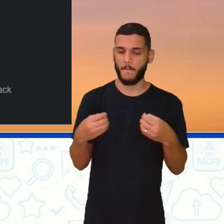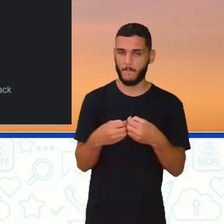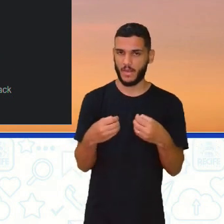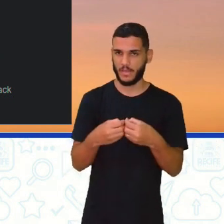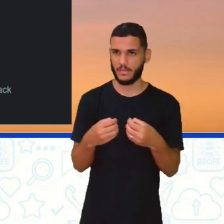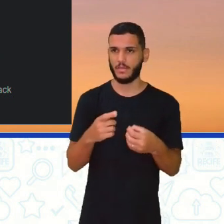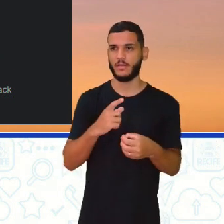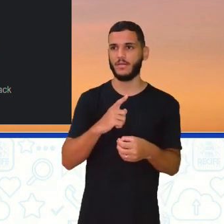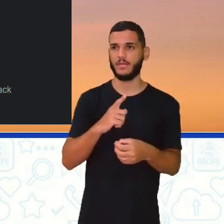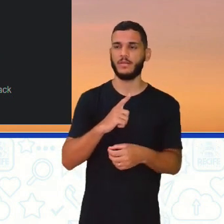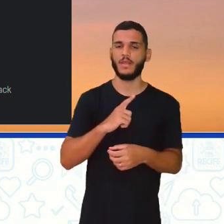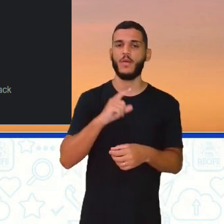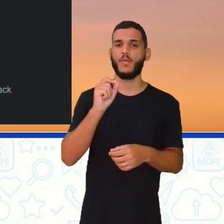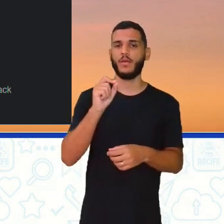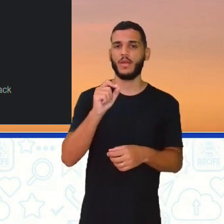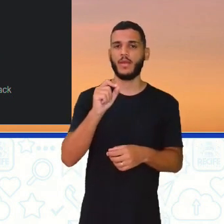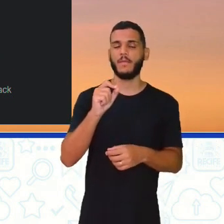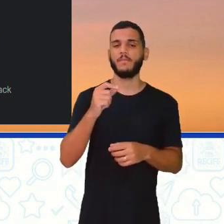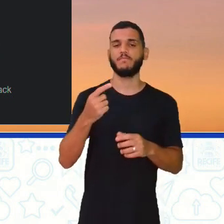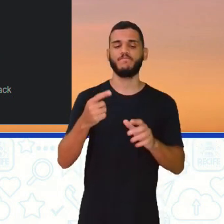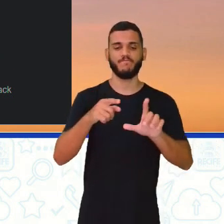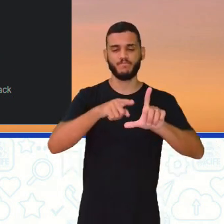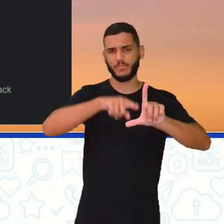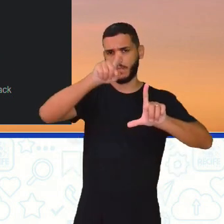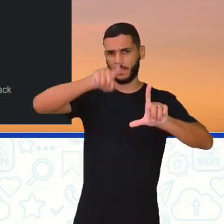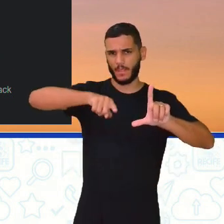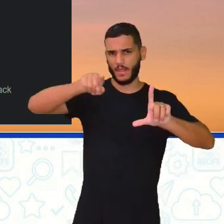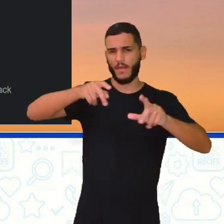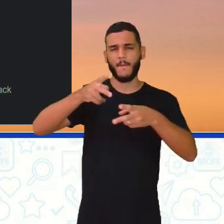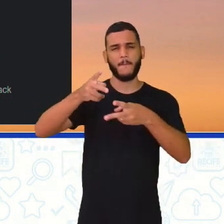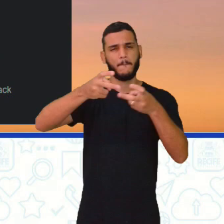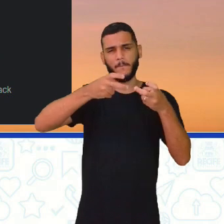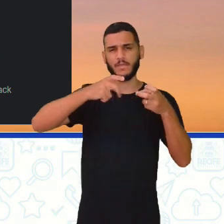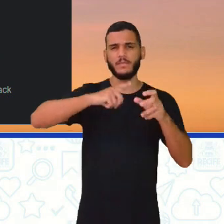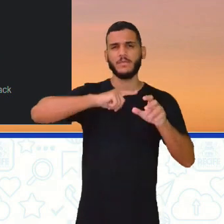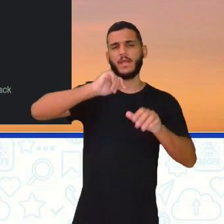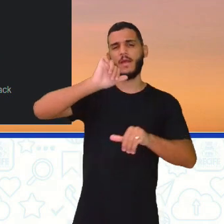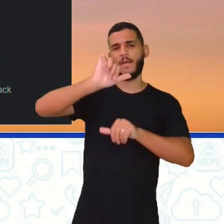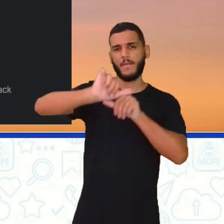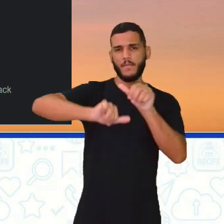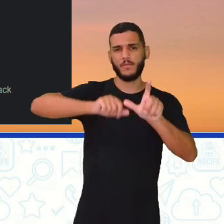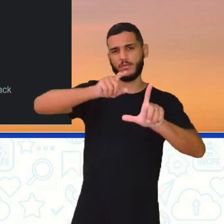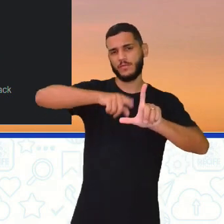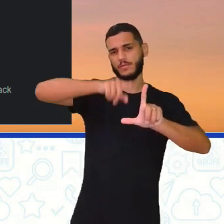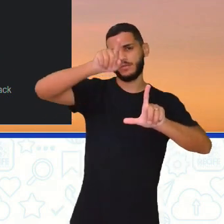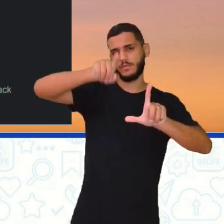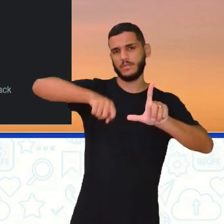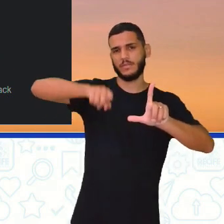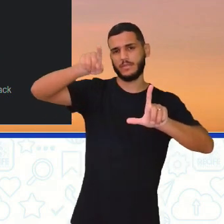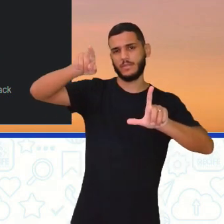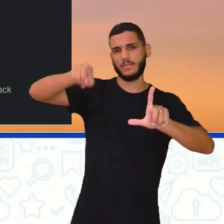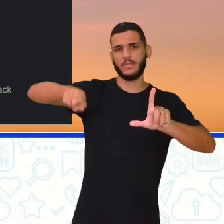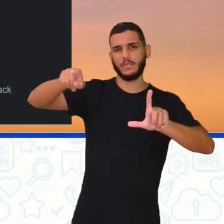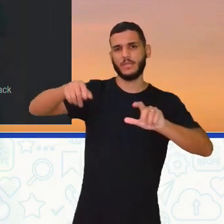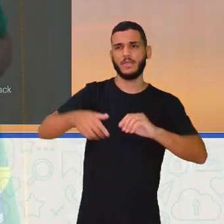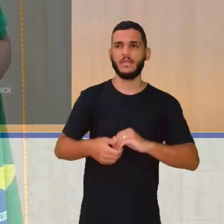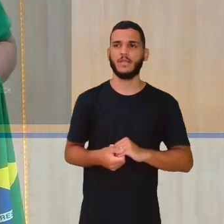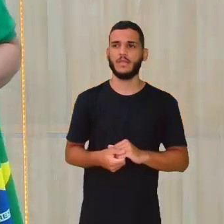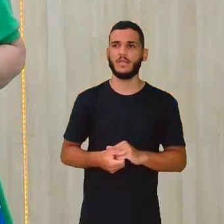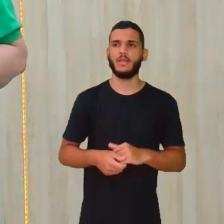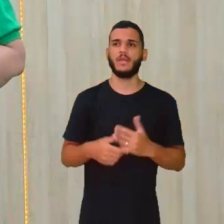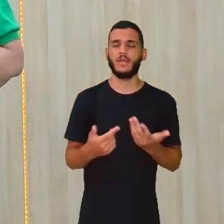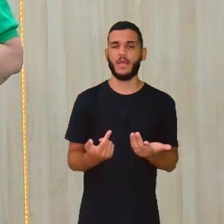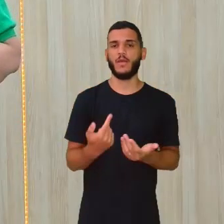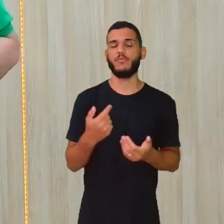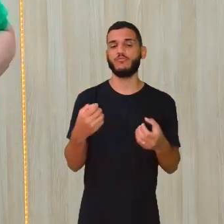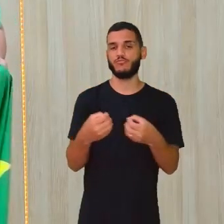poder apontar, para vocês verem comigo a variação aí de temperatura. Vamos lá? Estou aqui